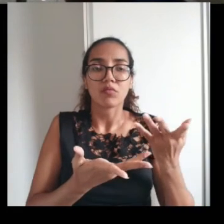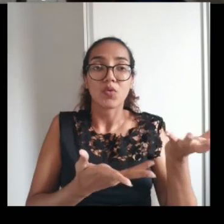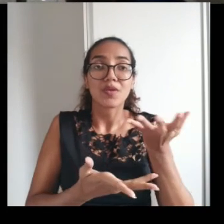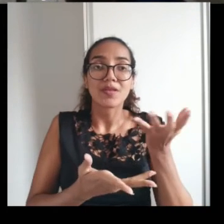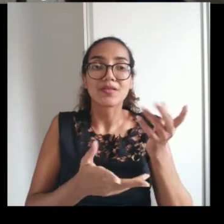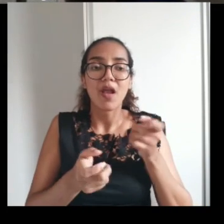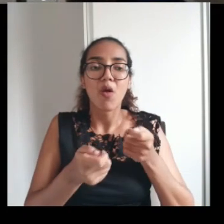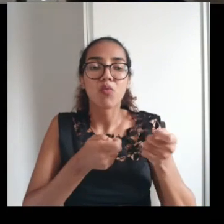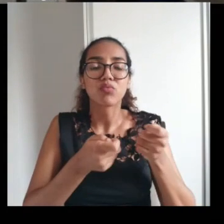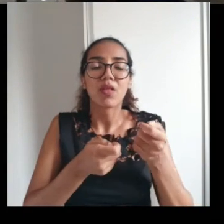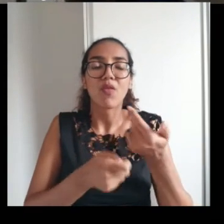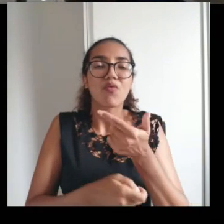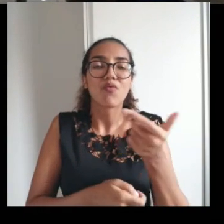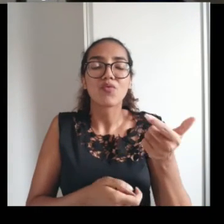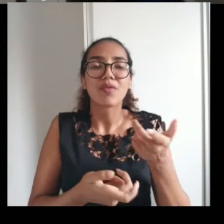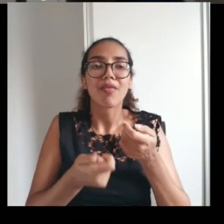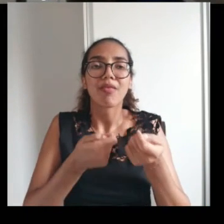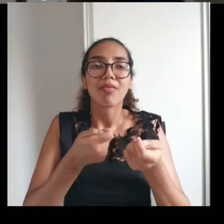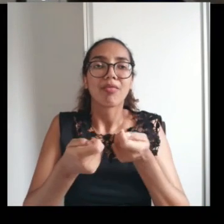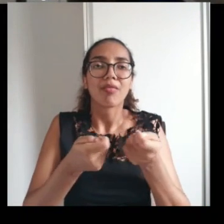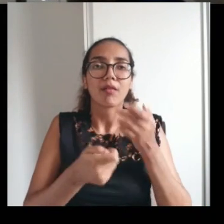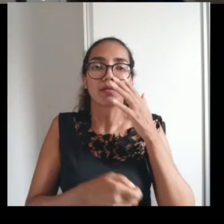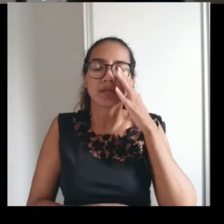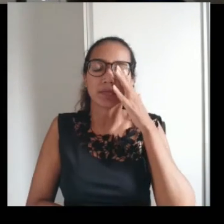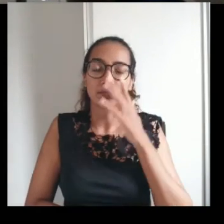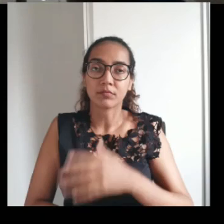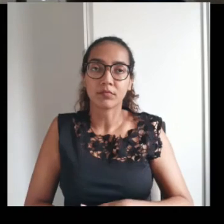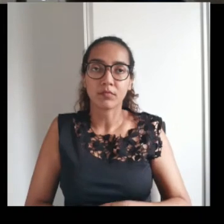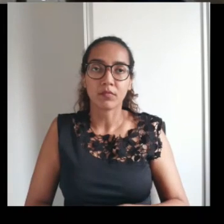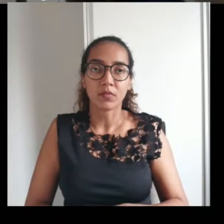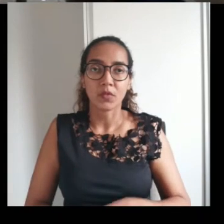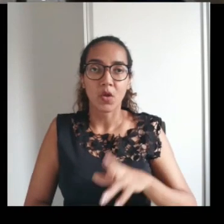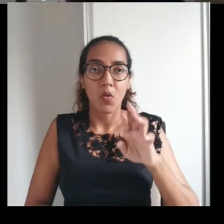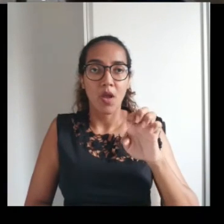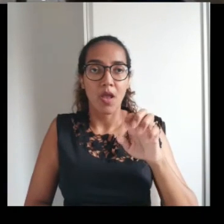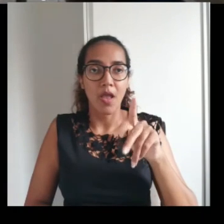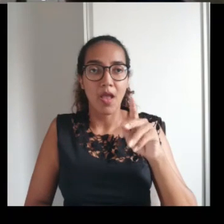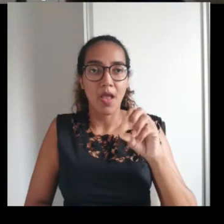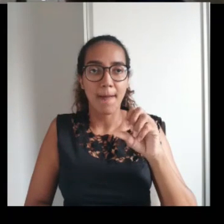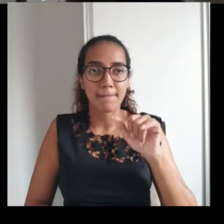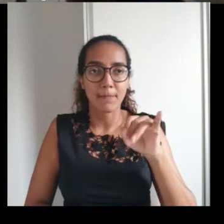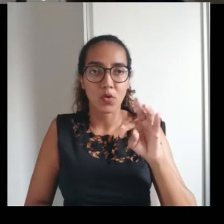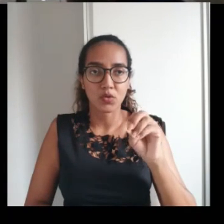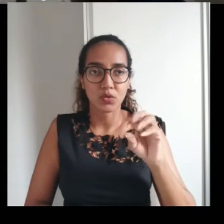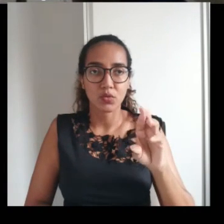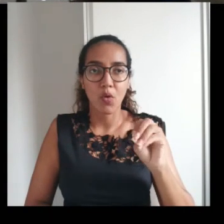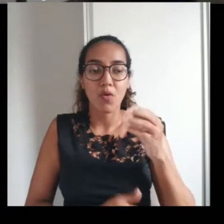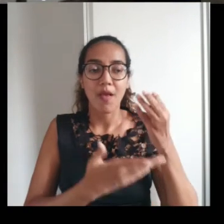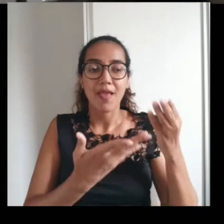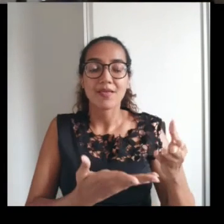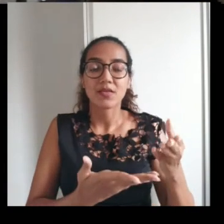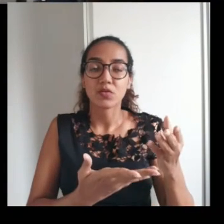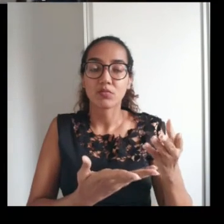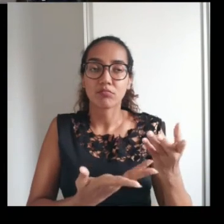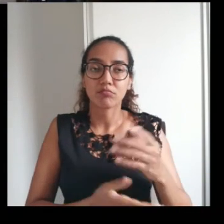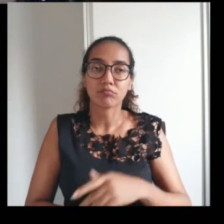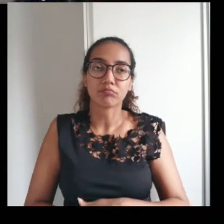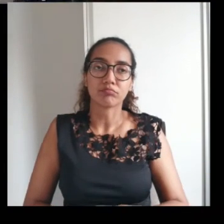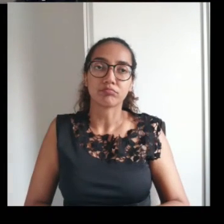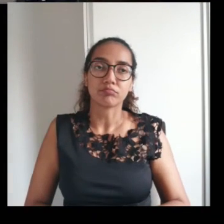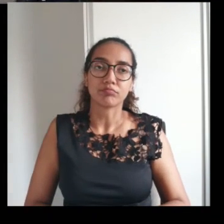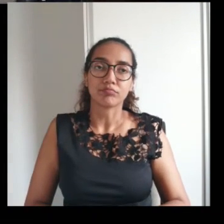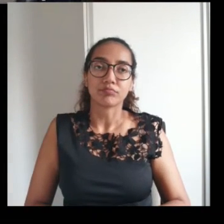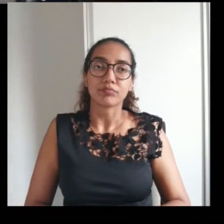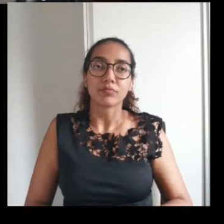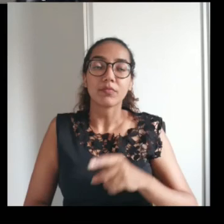uma classe dessa que, de fato, precisa garantir uma única instância dela. Aí é onde entra o que a gente chama de padrões de projeto,